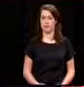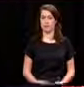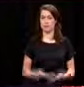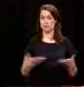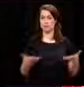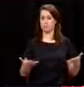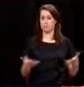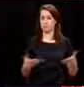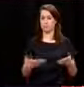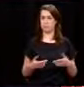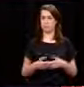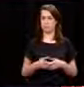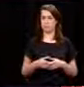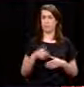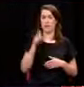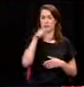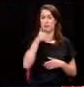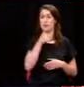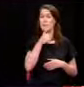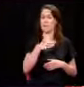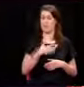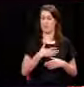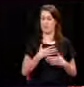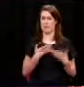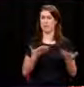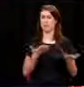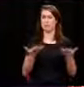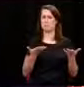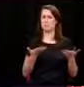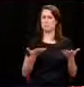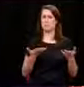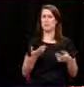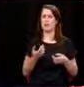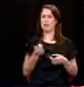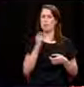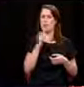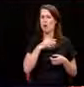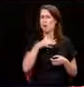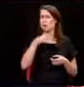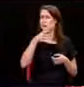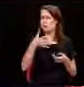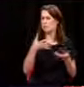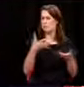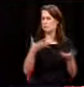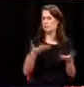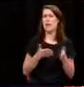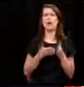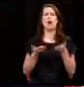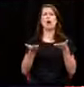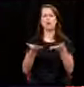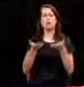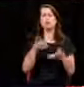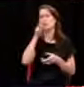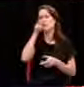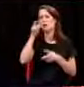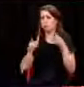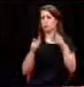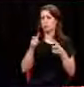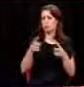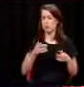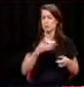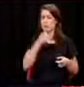são tão conhecedores da linha Benfica, dar a conhecer um pouco aquilo em que a linha Benfica pode ajudar os adeptos do Benfica, quer sejam